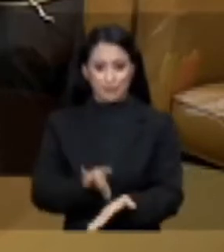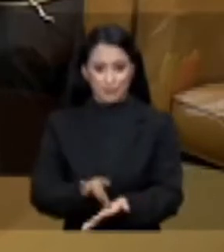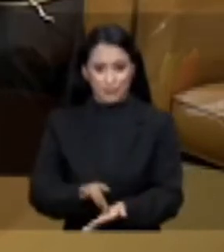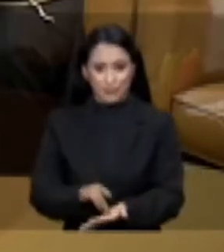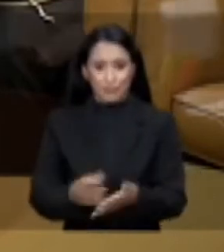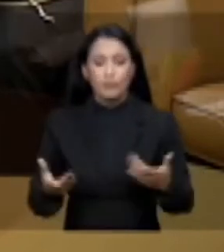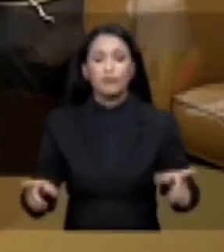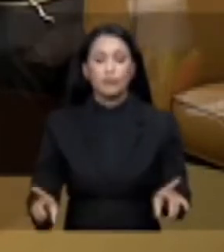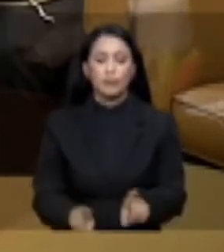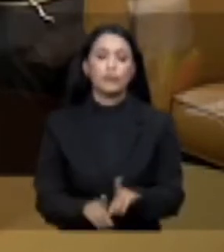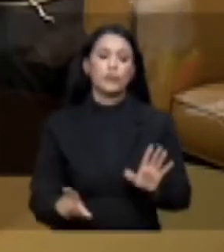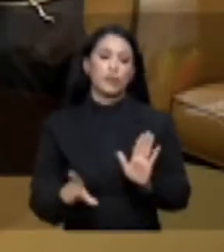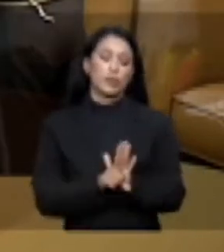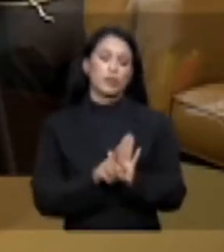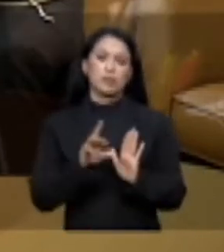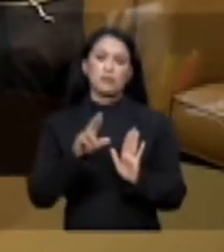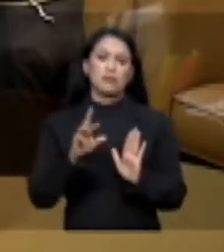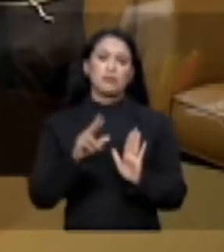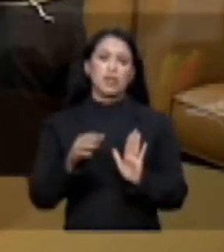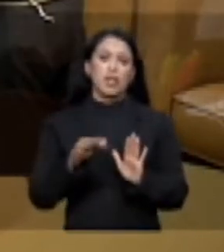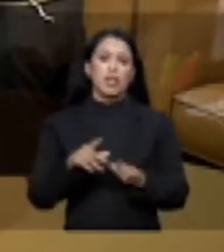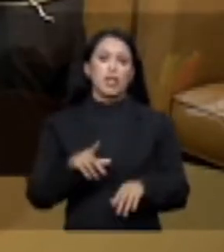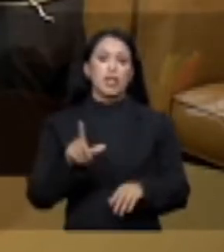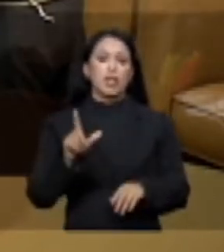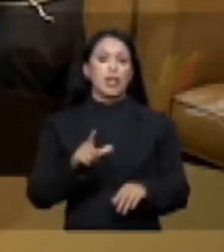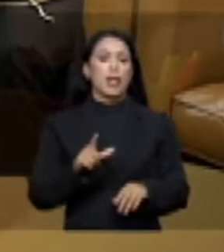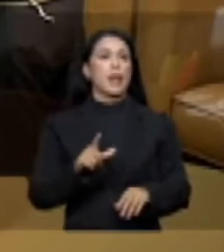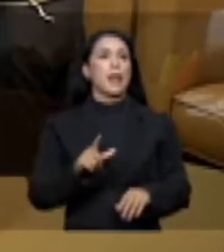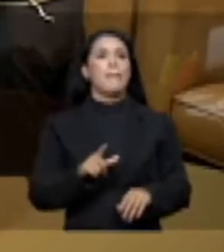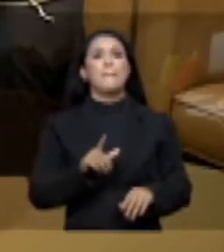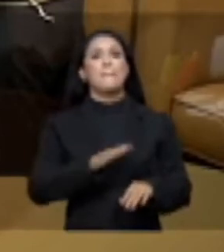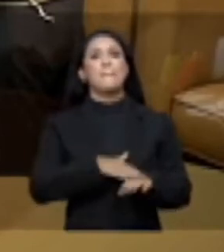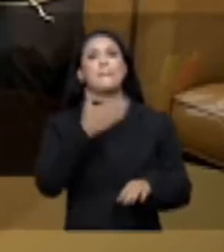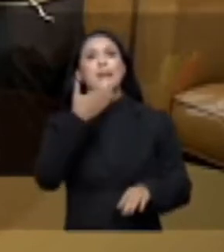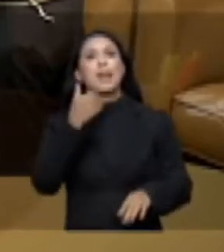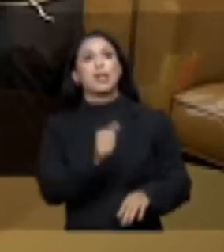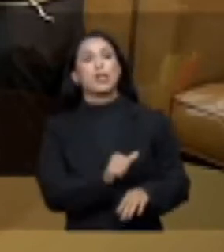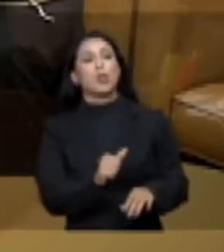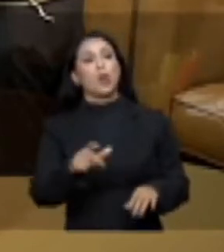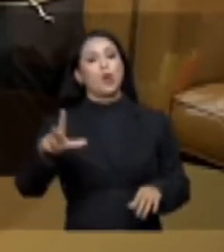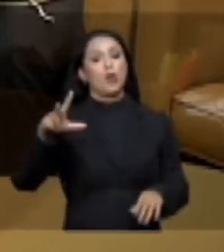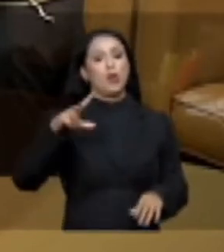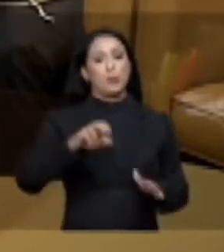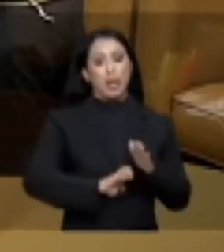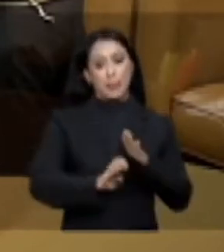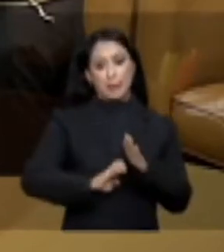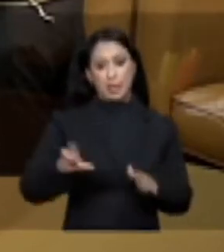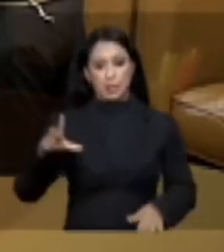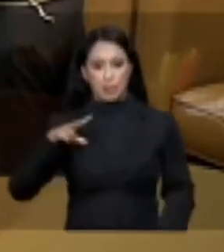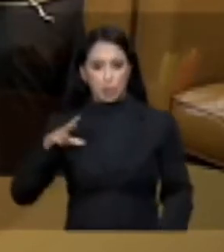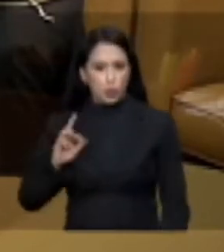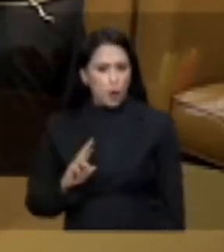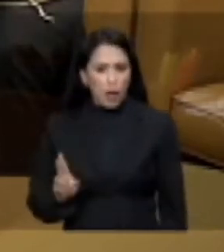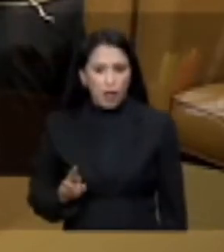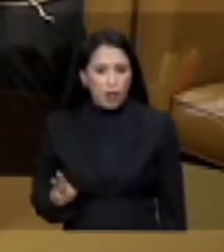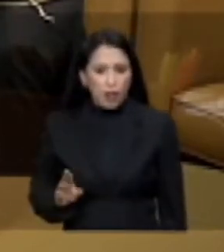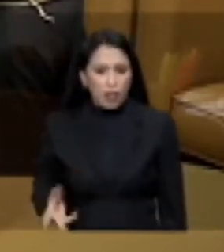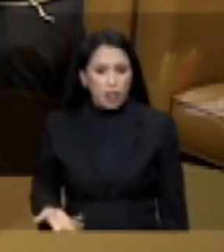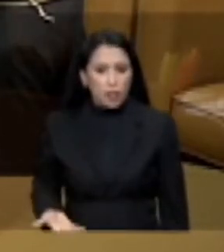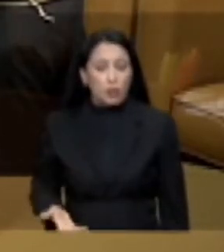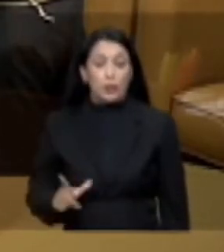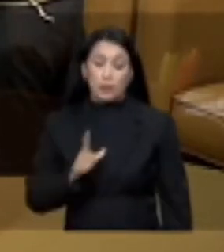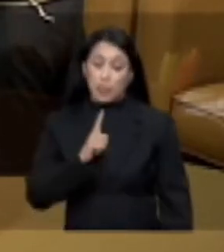Além disso, a lei não estabelece qualquer privilégio para empresas privadas. A lei, sim, traz, em um fato,